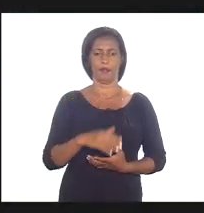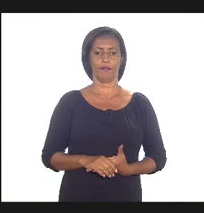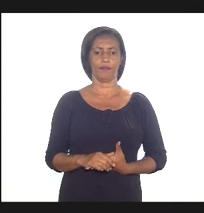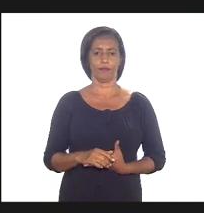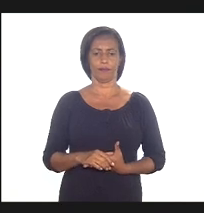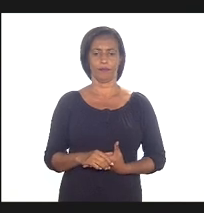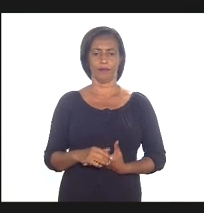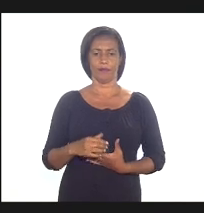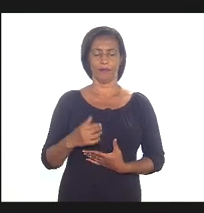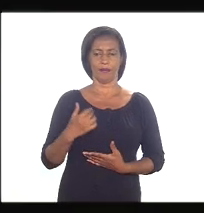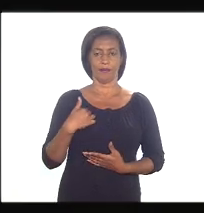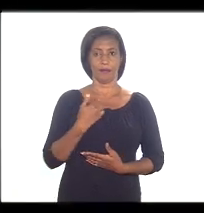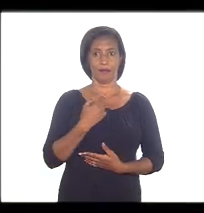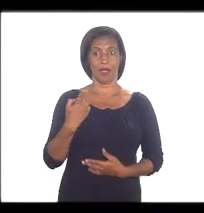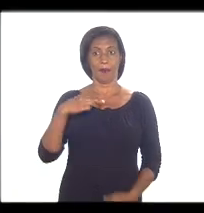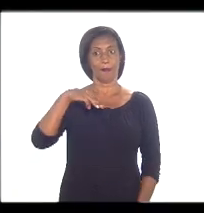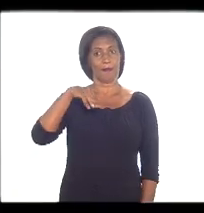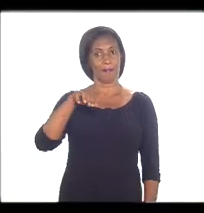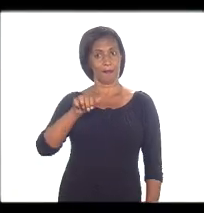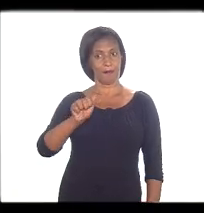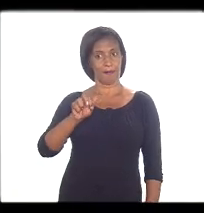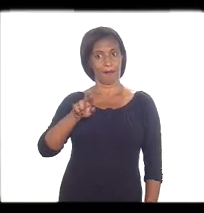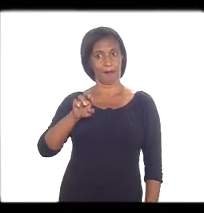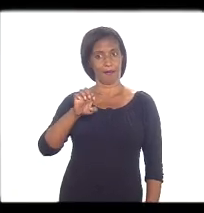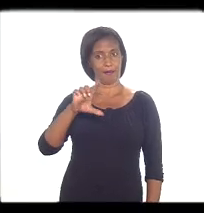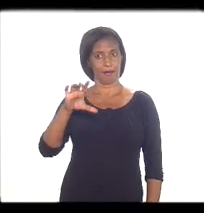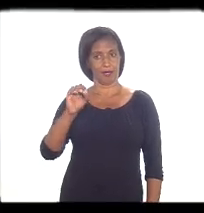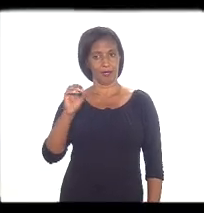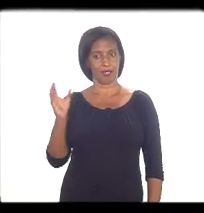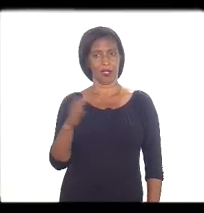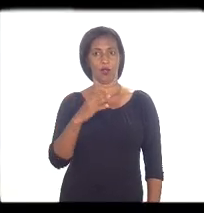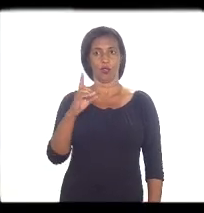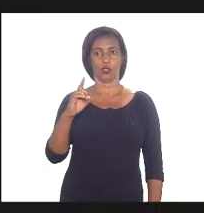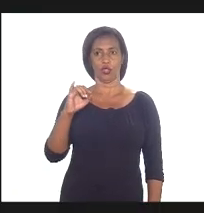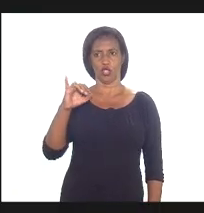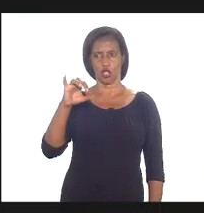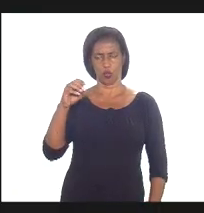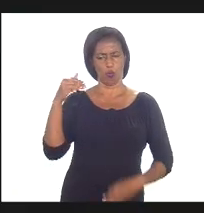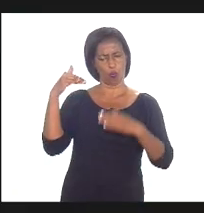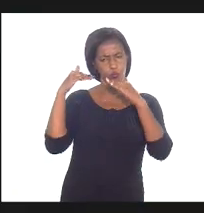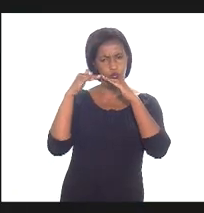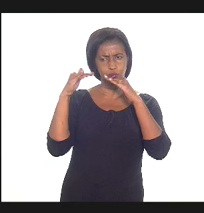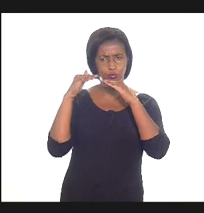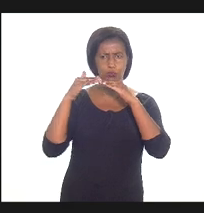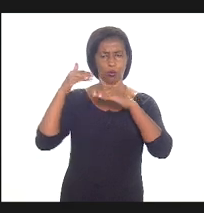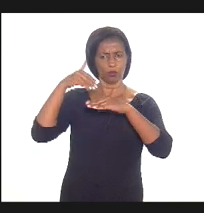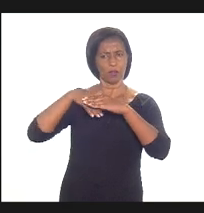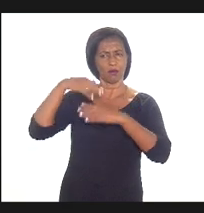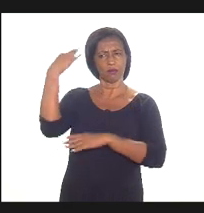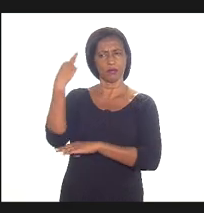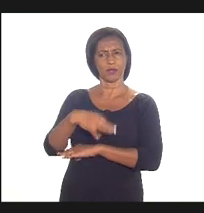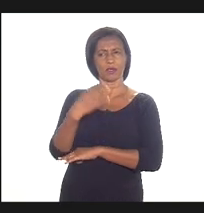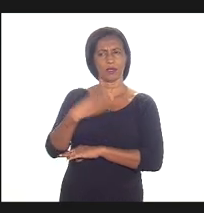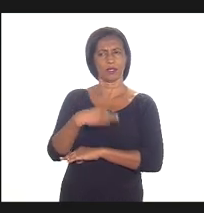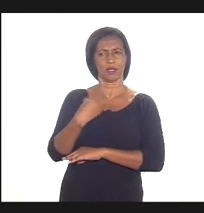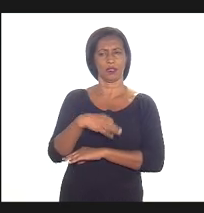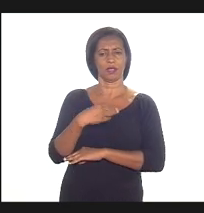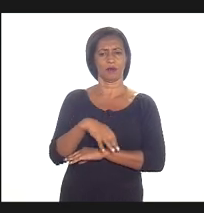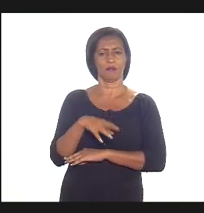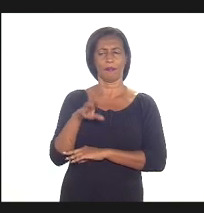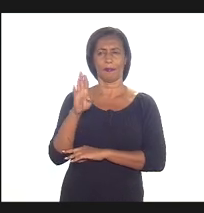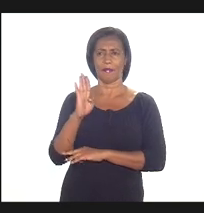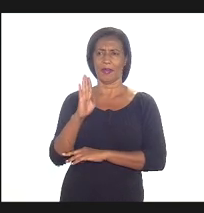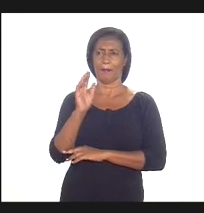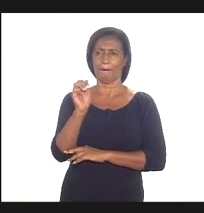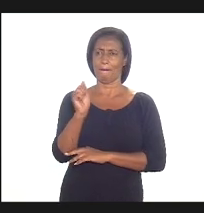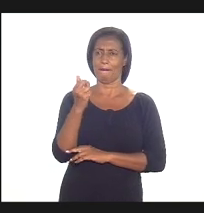Marcelo Dino. Marcelo do Seu Dino. Voto favorável, com certeza. Marcelo é uma pessoa